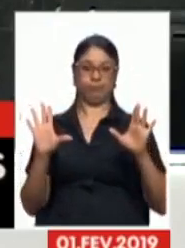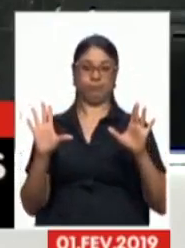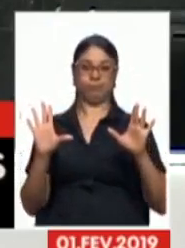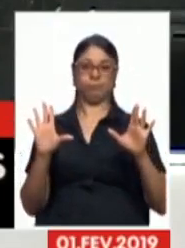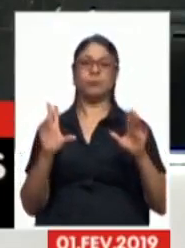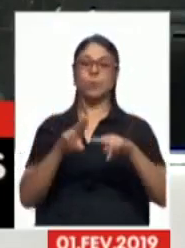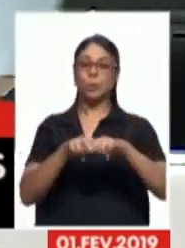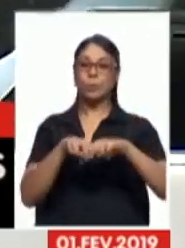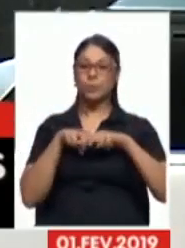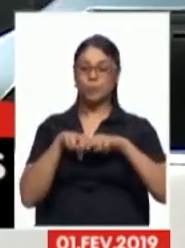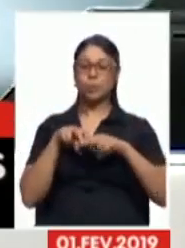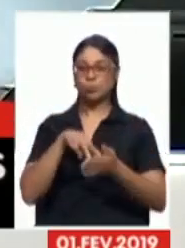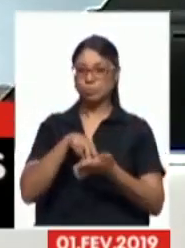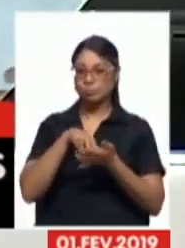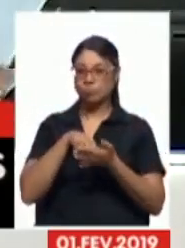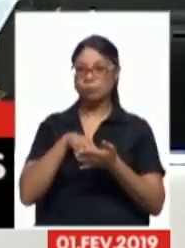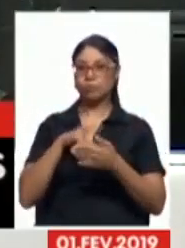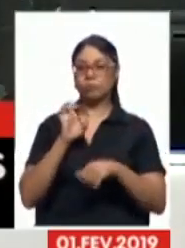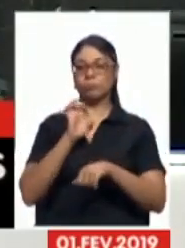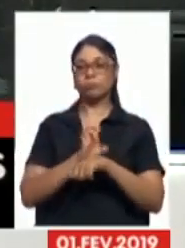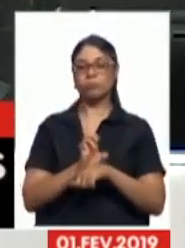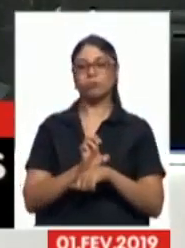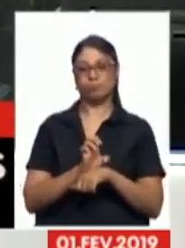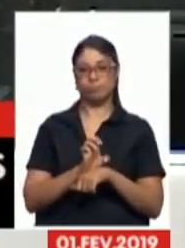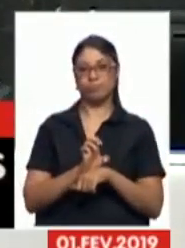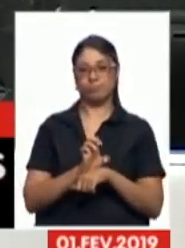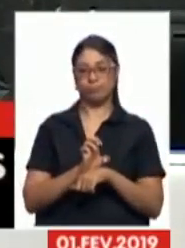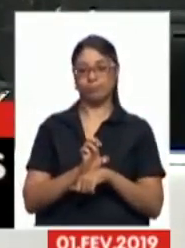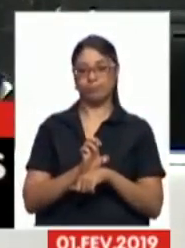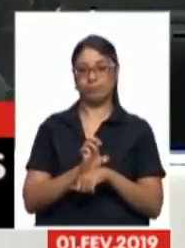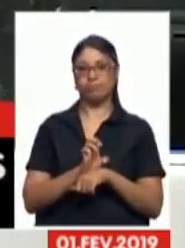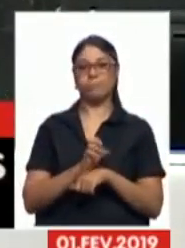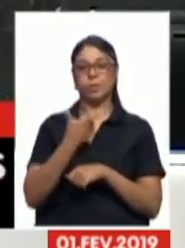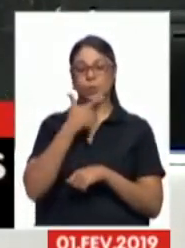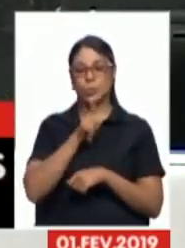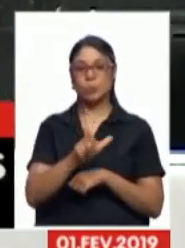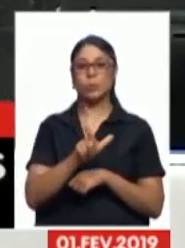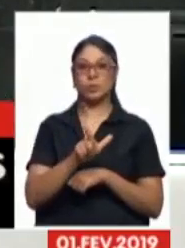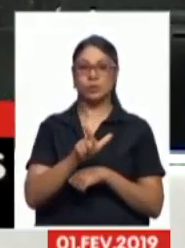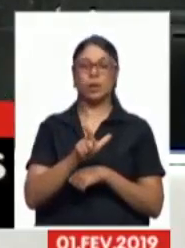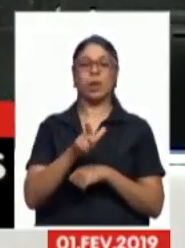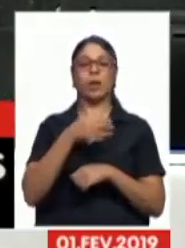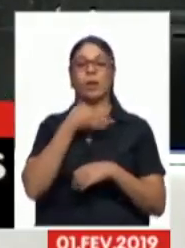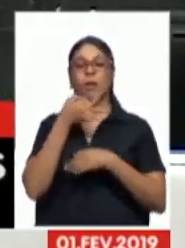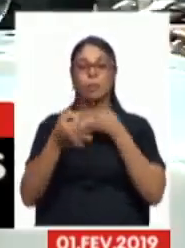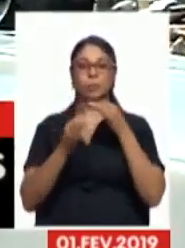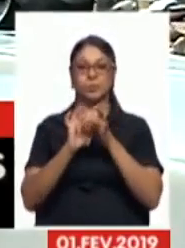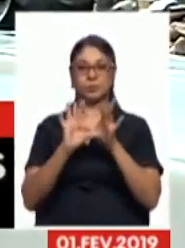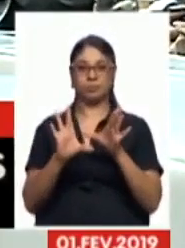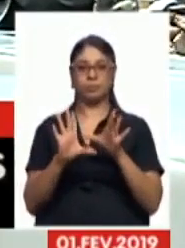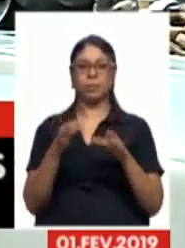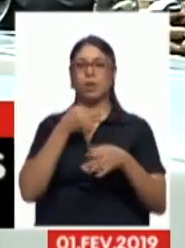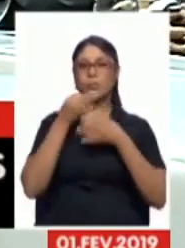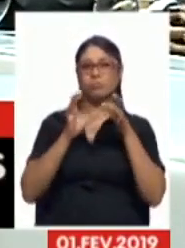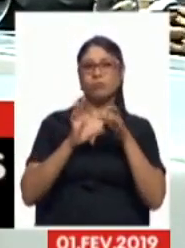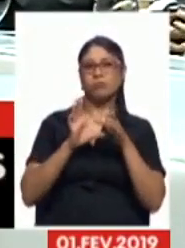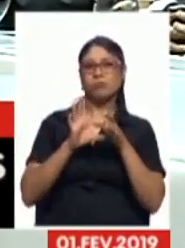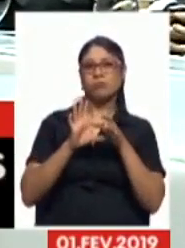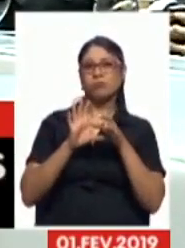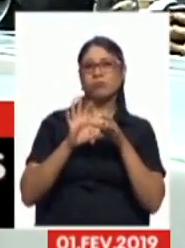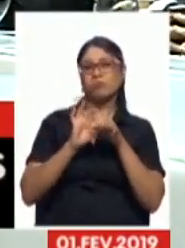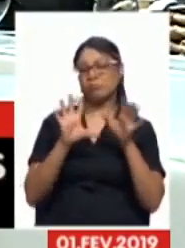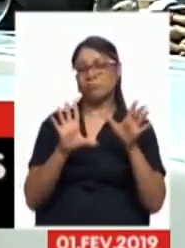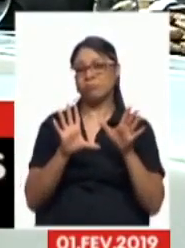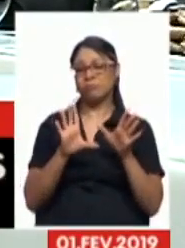dos alicerces do Estado democrático de direito. Democracia não é acordo, é